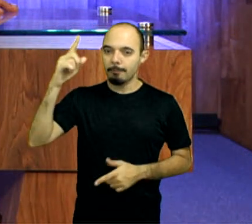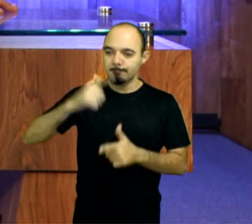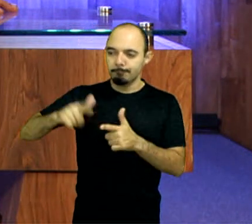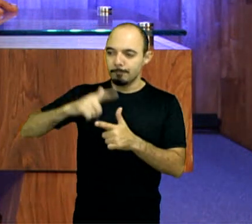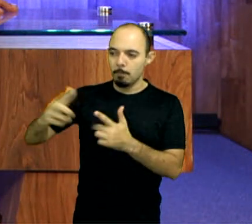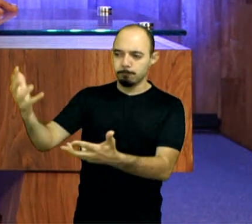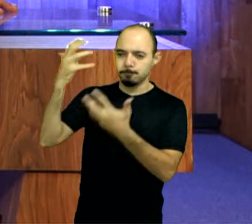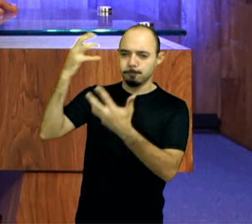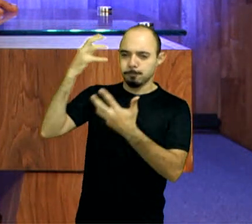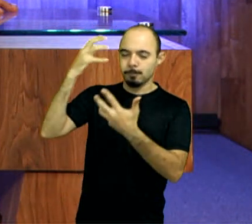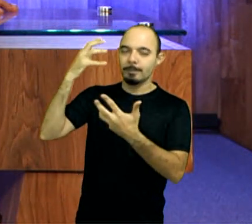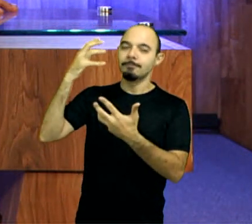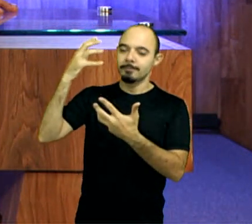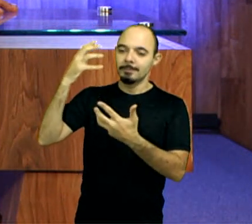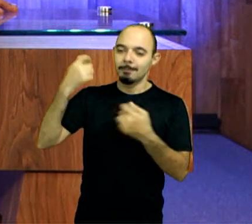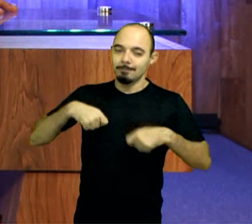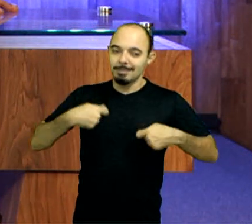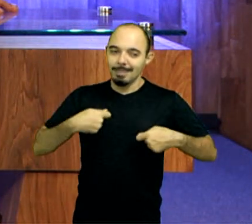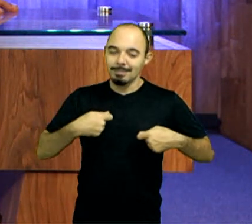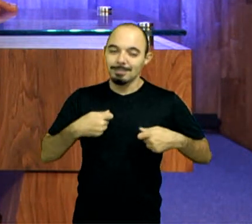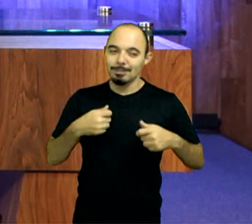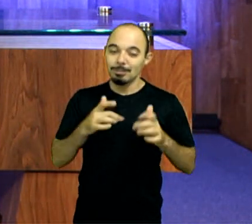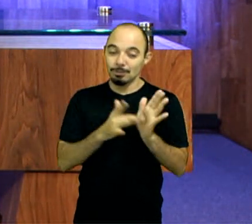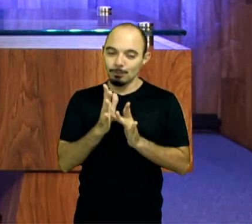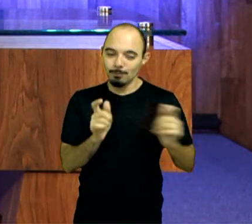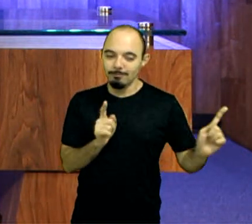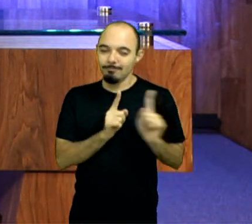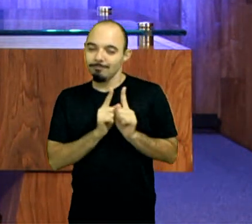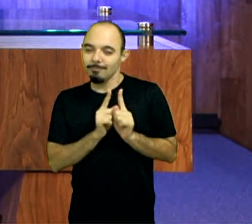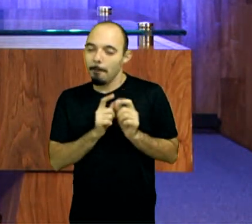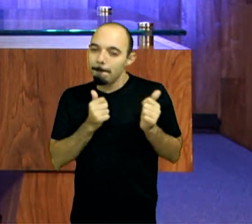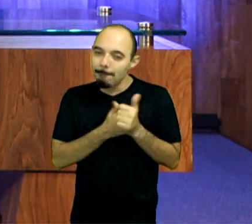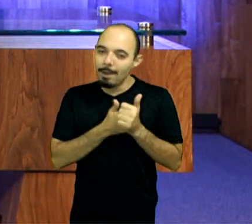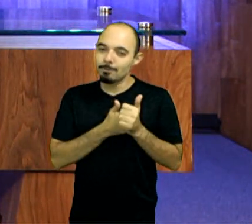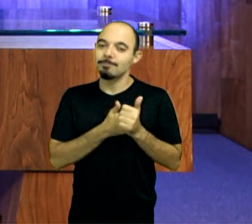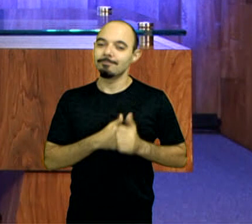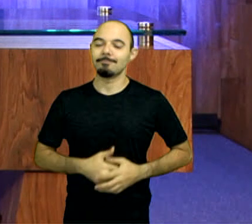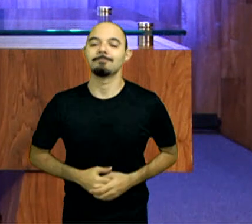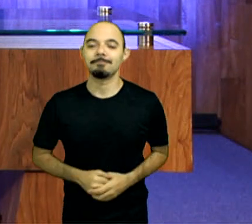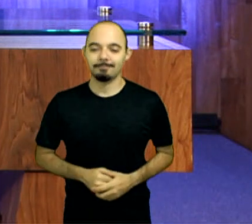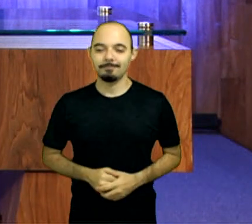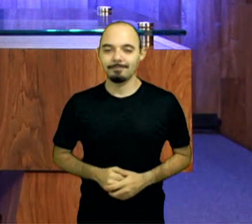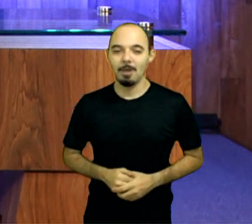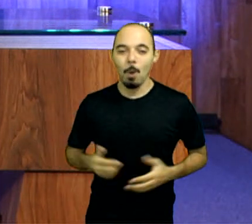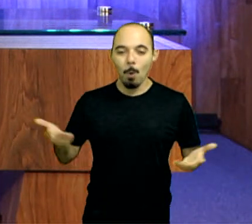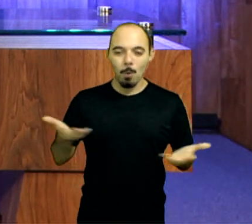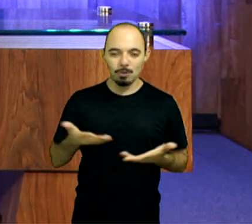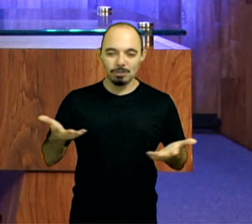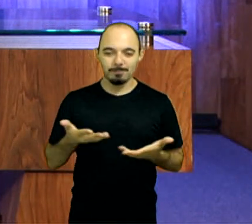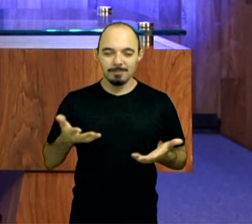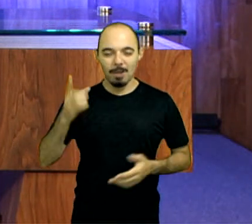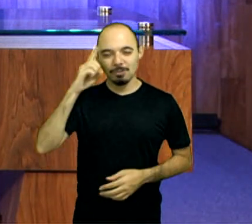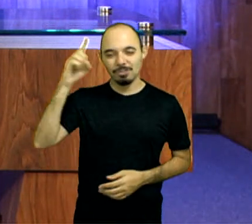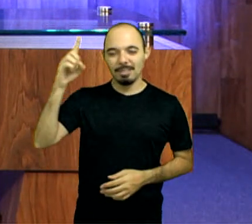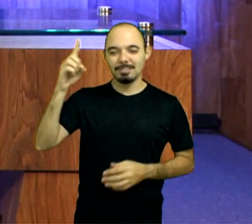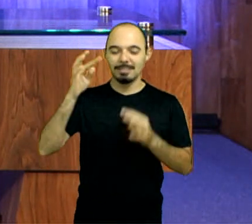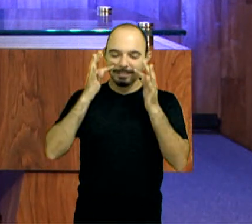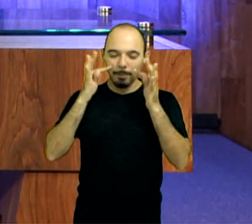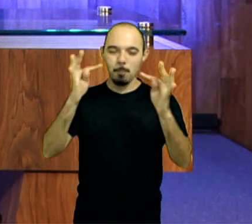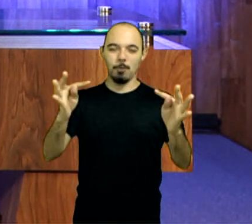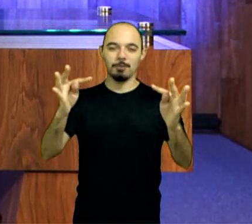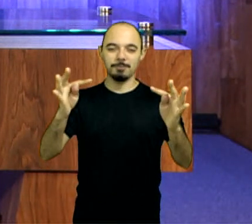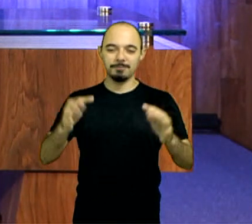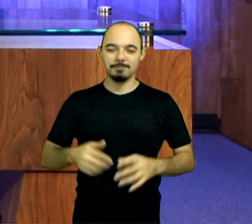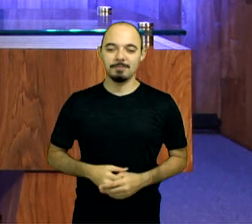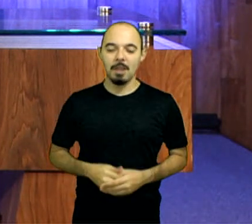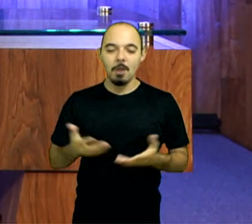Senhor. Amém, queridos? Então, hoje é um dia de testemunho. Eu queria que você